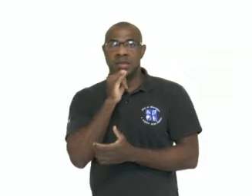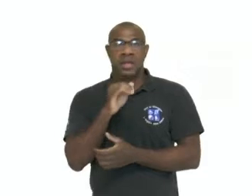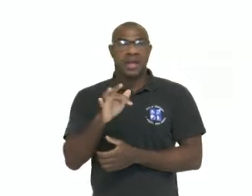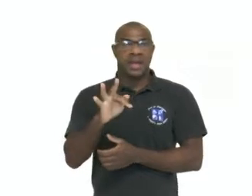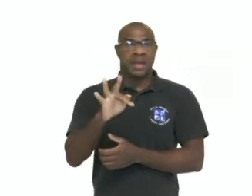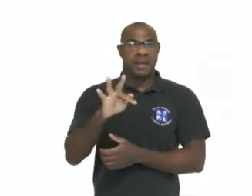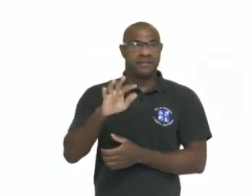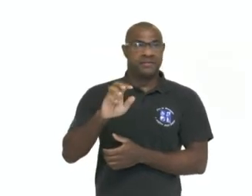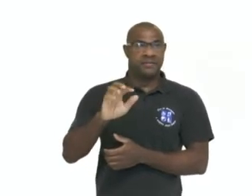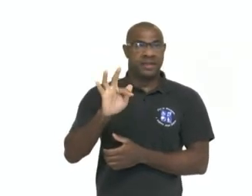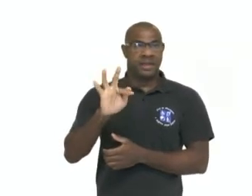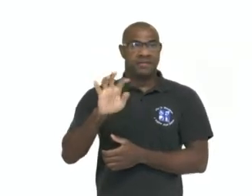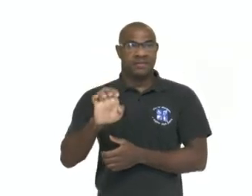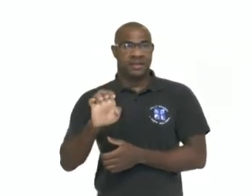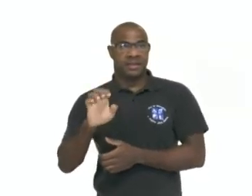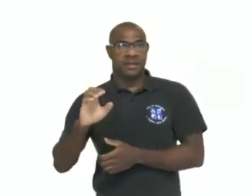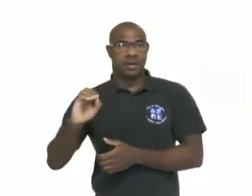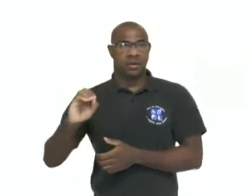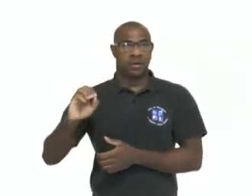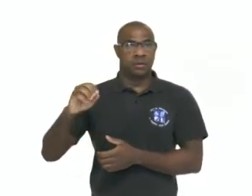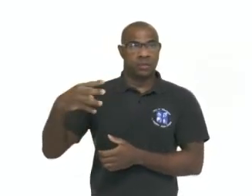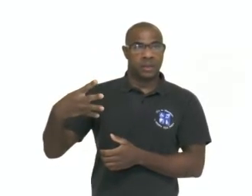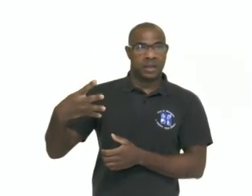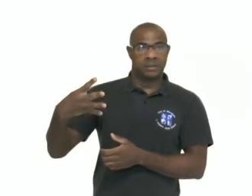Fe3O4, Pb3O4.